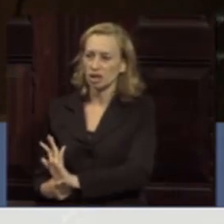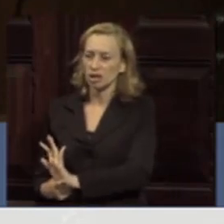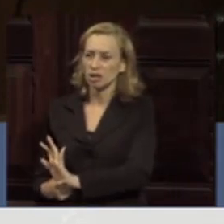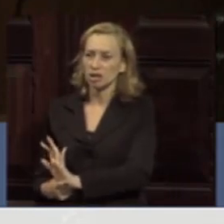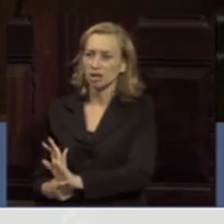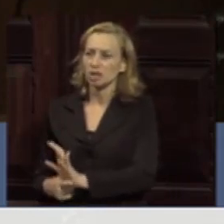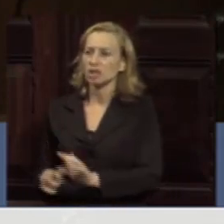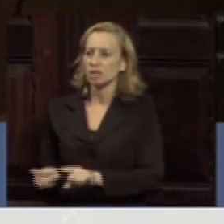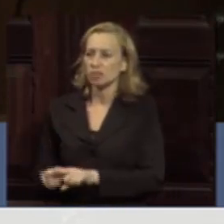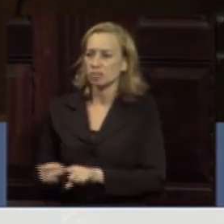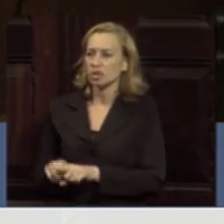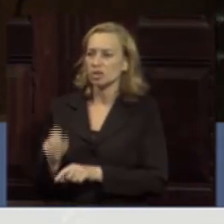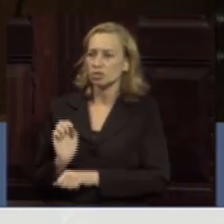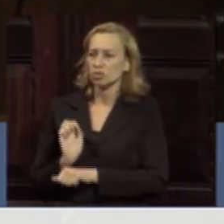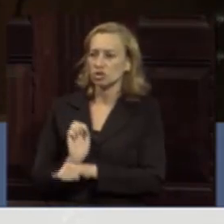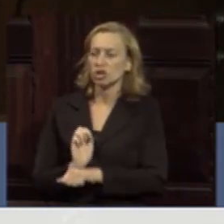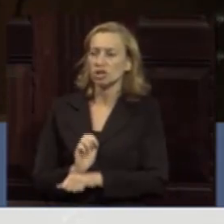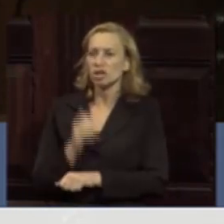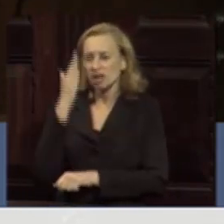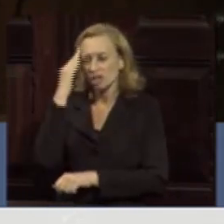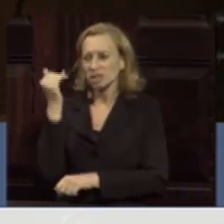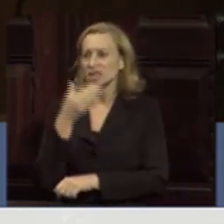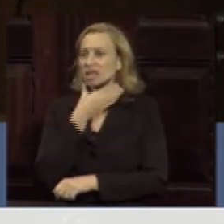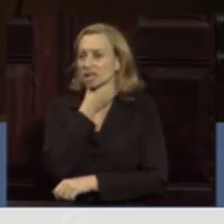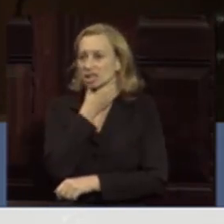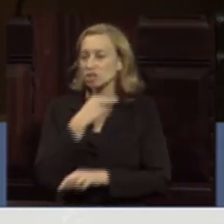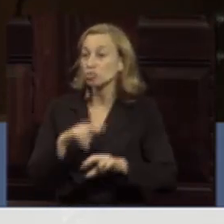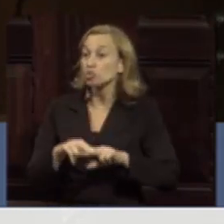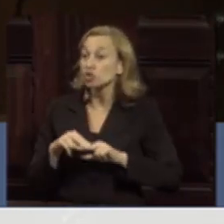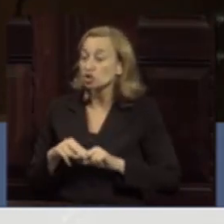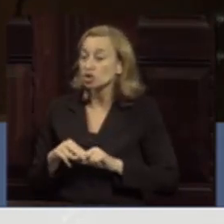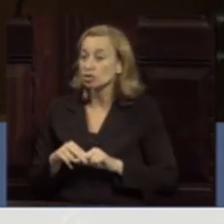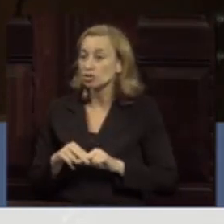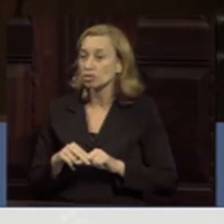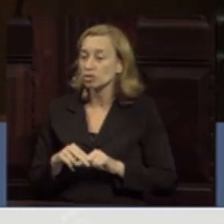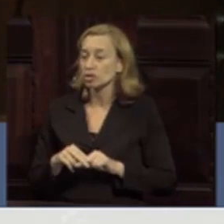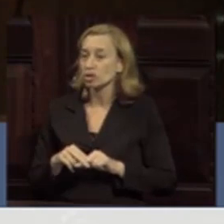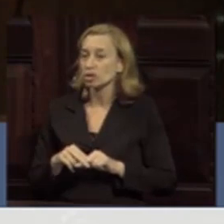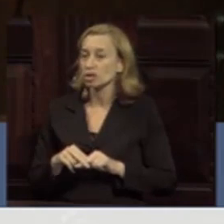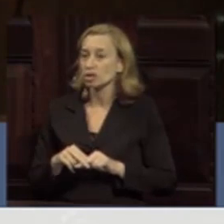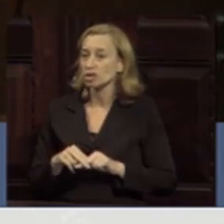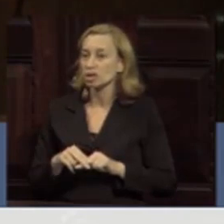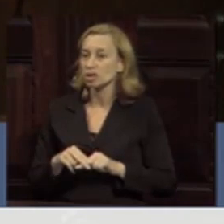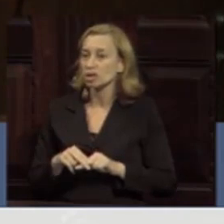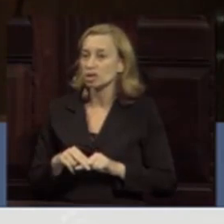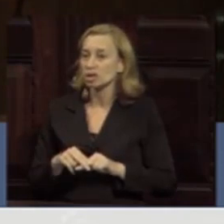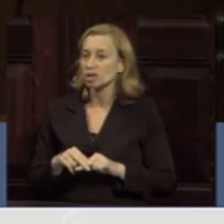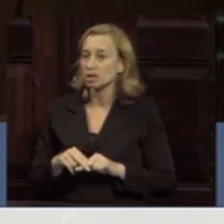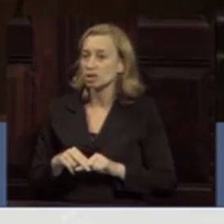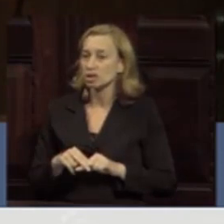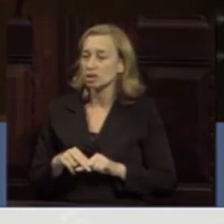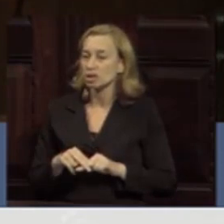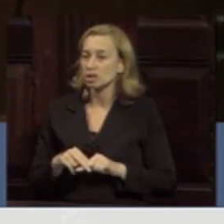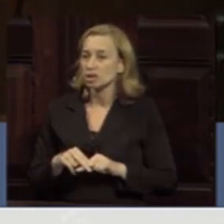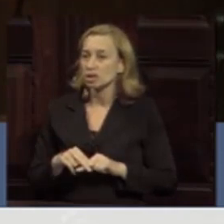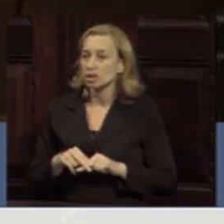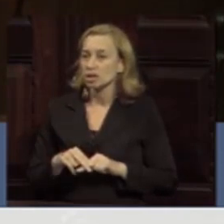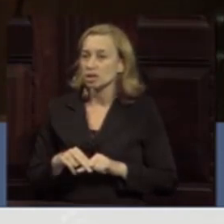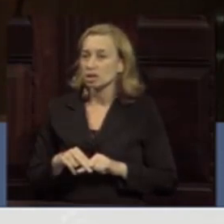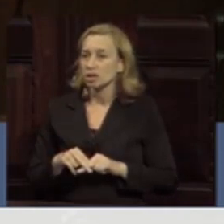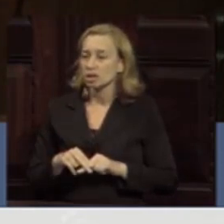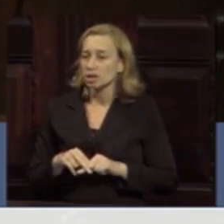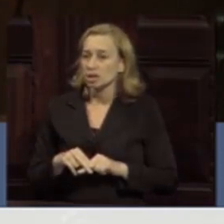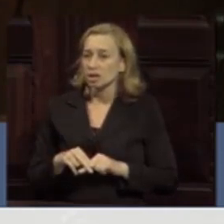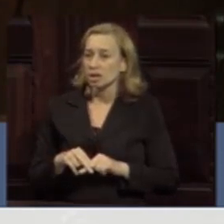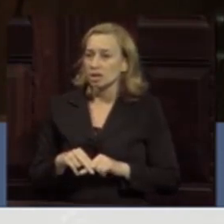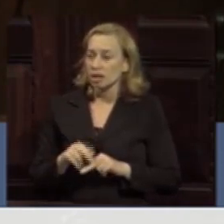vive essa questão da crise, mas a gente está encontrando um caminho melhor. Quando eu digo que dias melhores